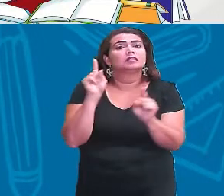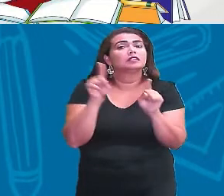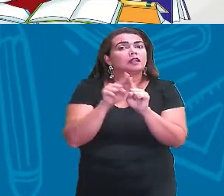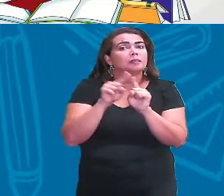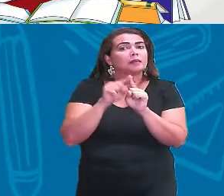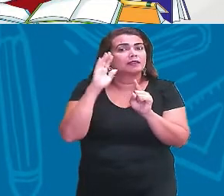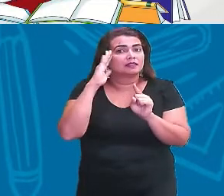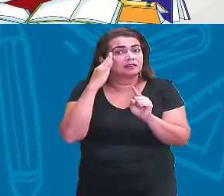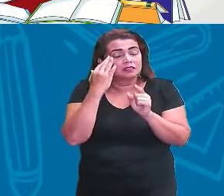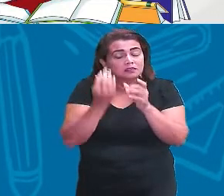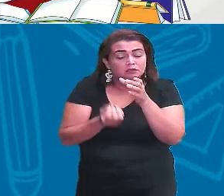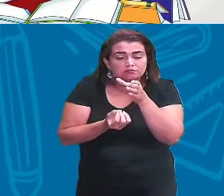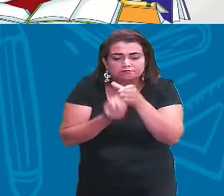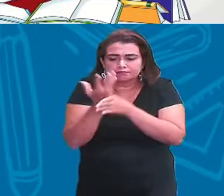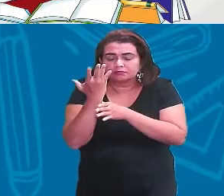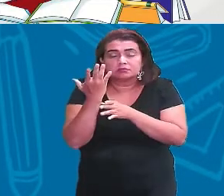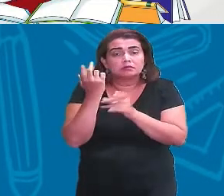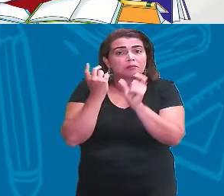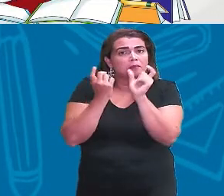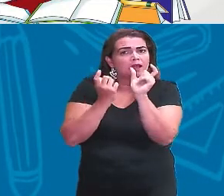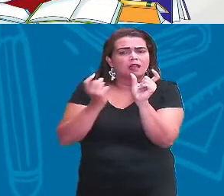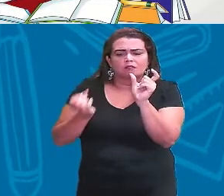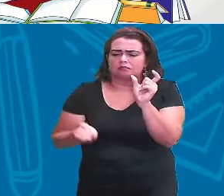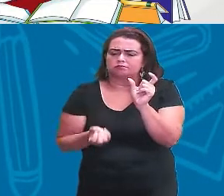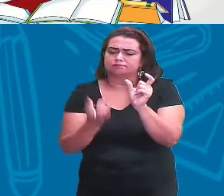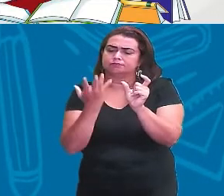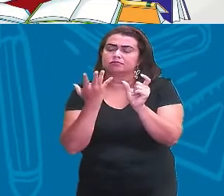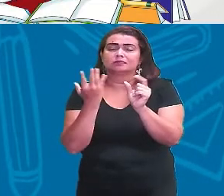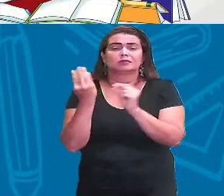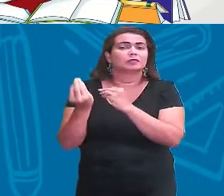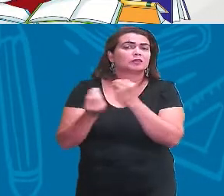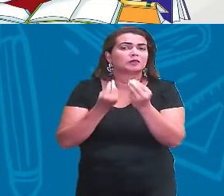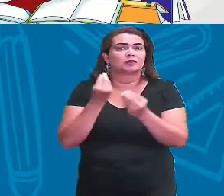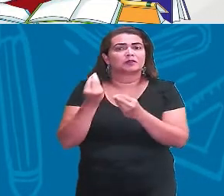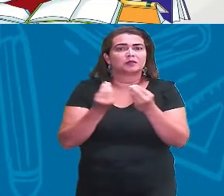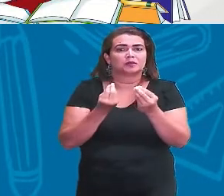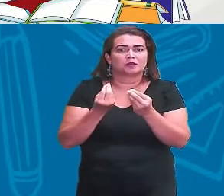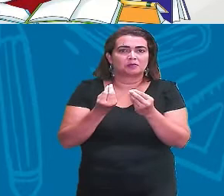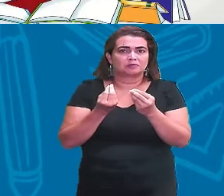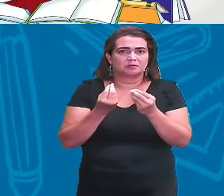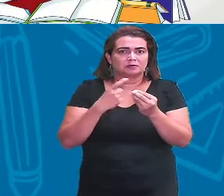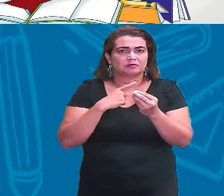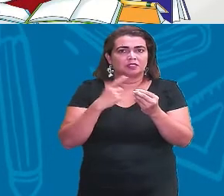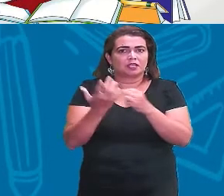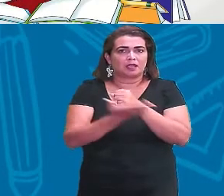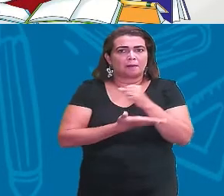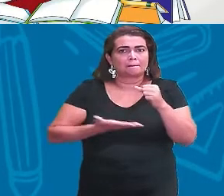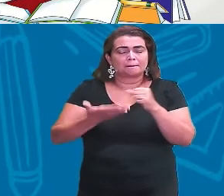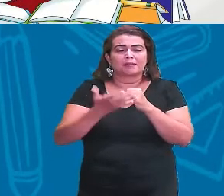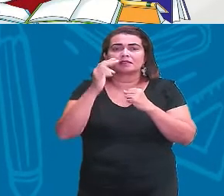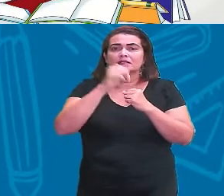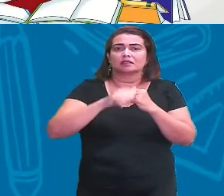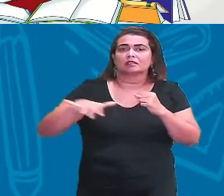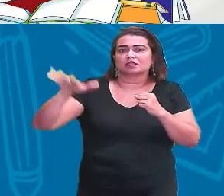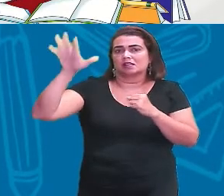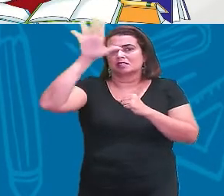das sílabas, como elas se formam. A habilidade da Base Nacional Comum Curricular